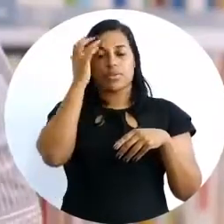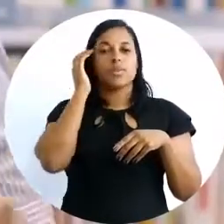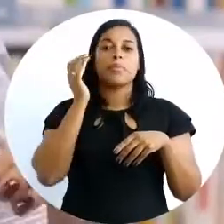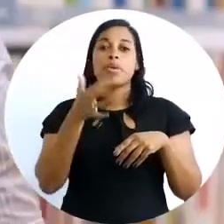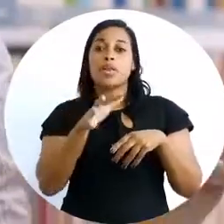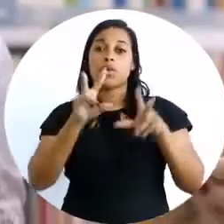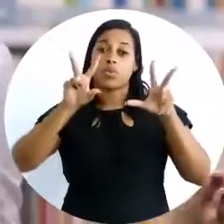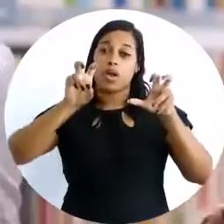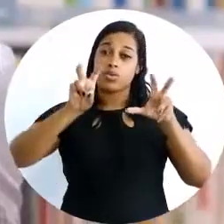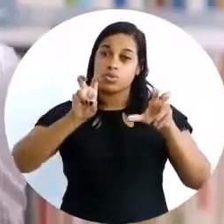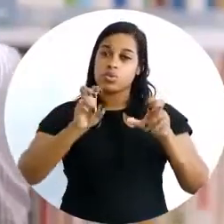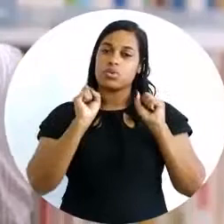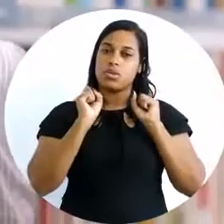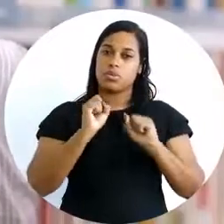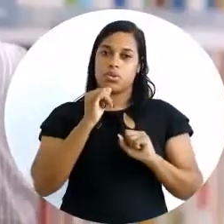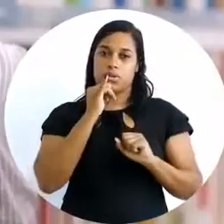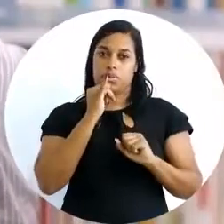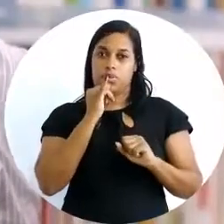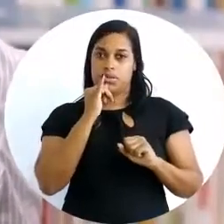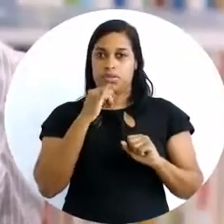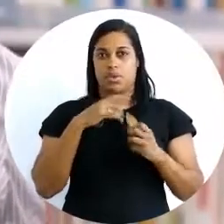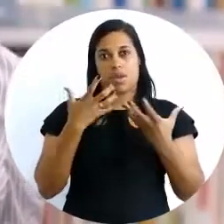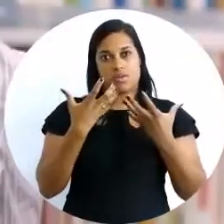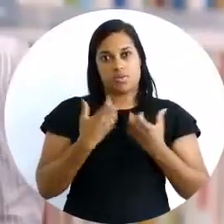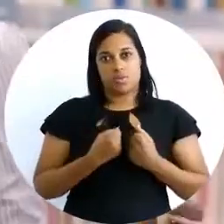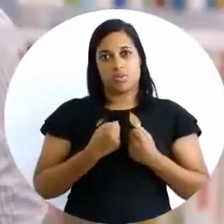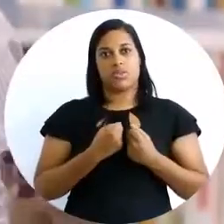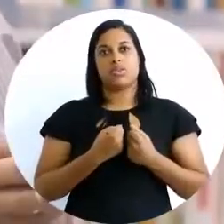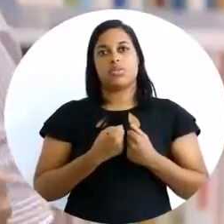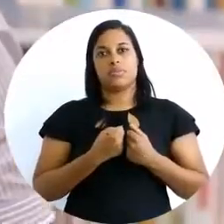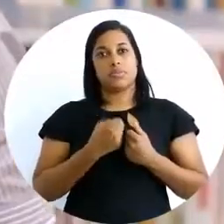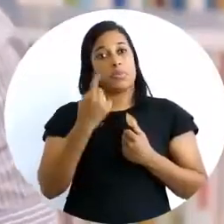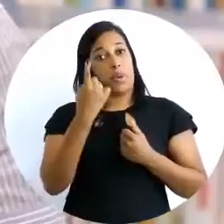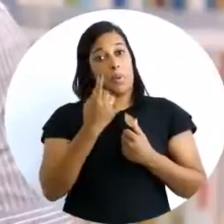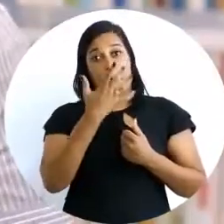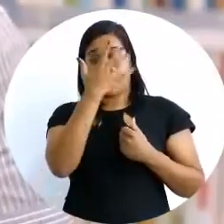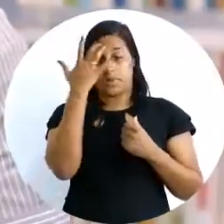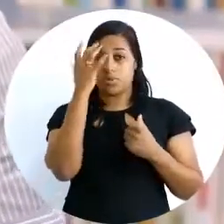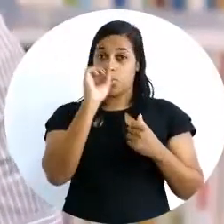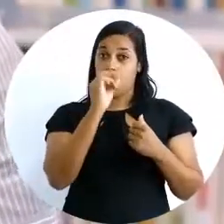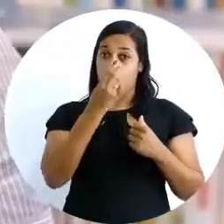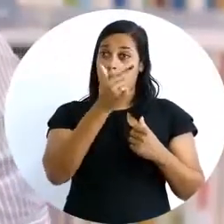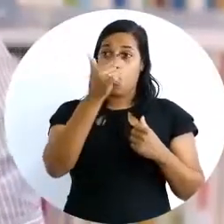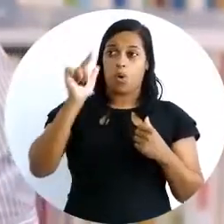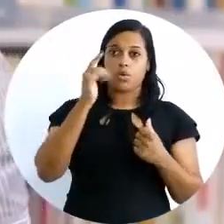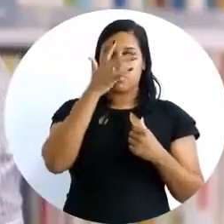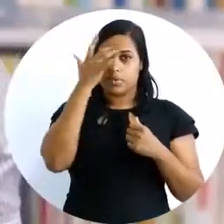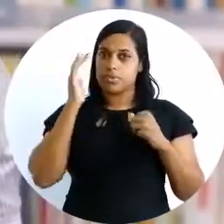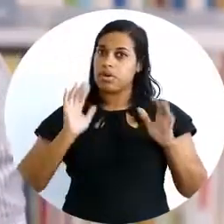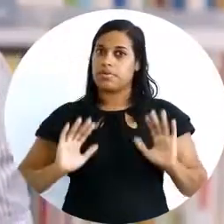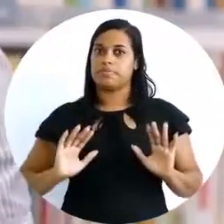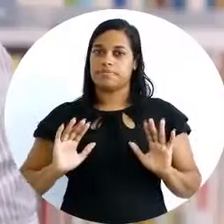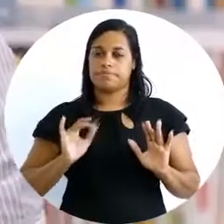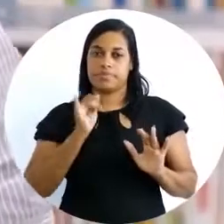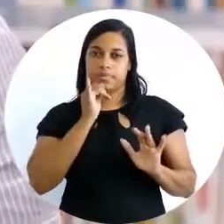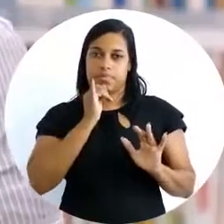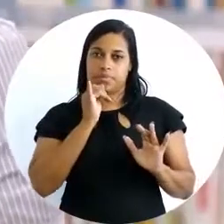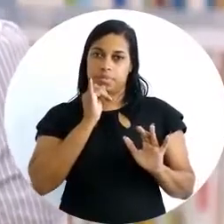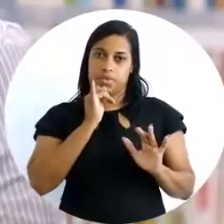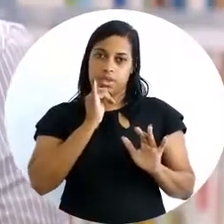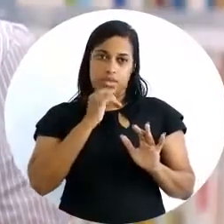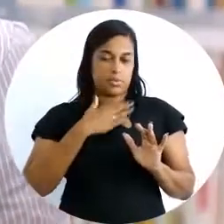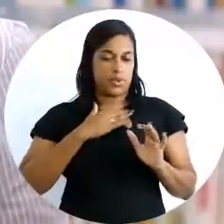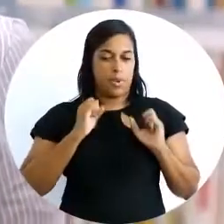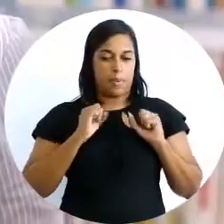determinado assunto ele pode ter, assumir uma determinada posição para uma pessoa ou para outra pessoa. Por exemplo,